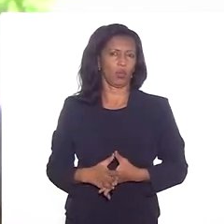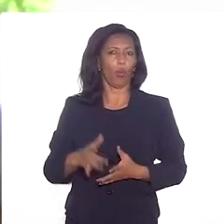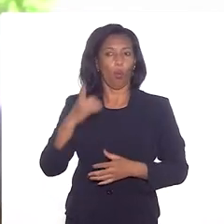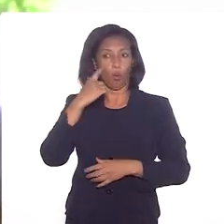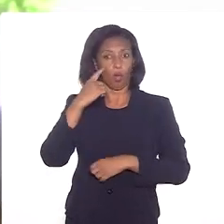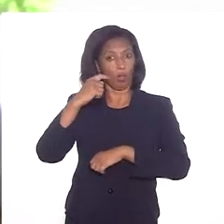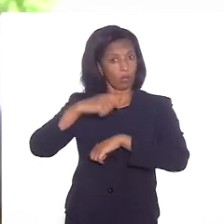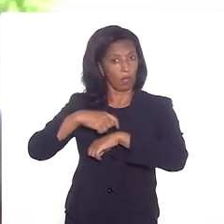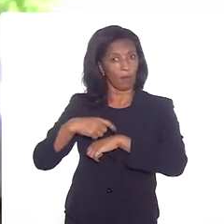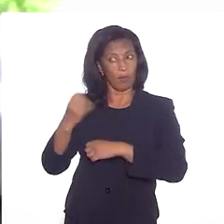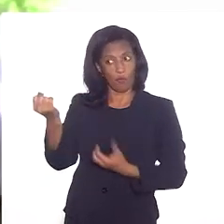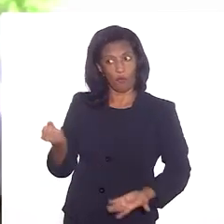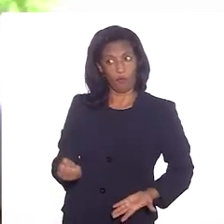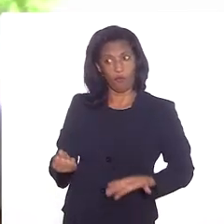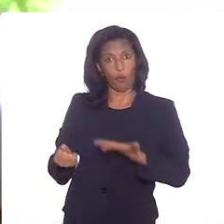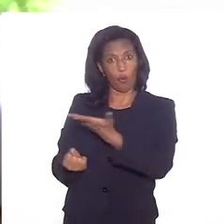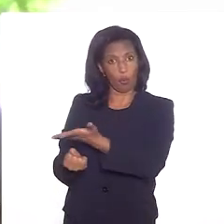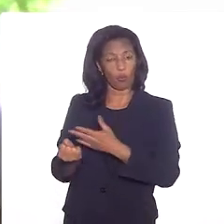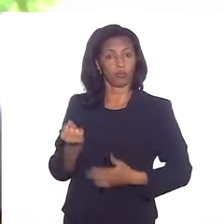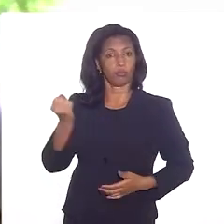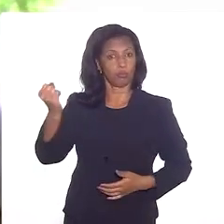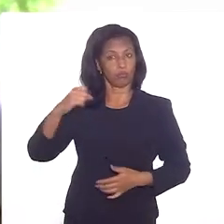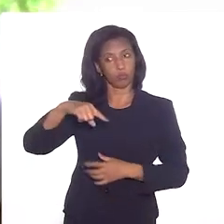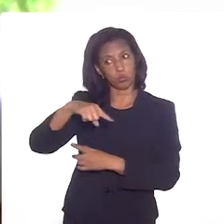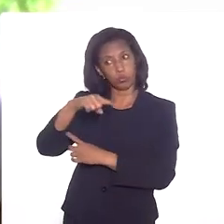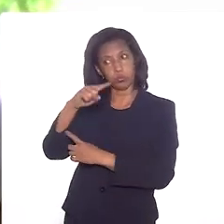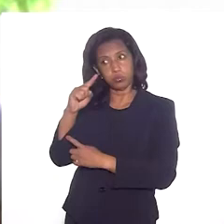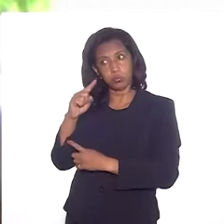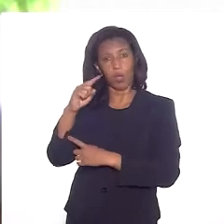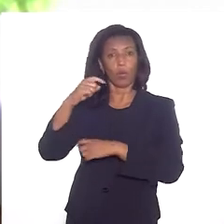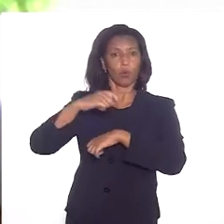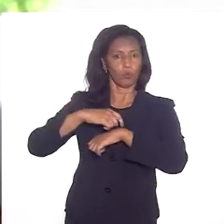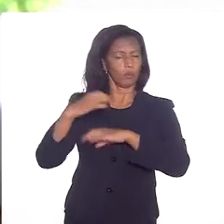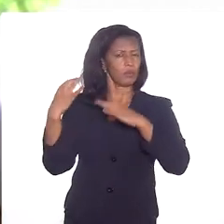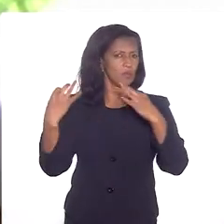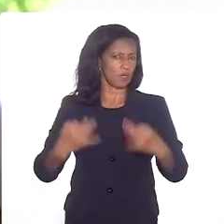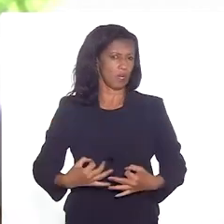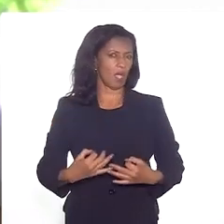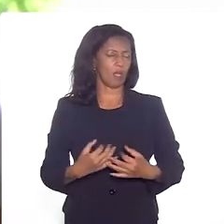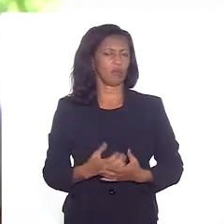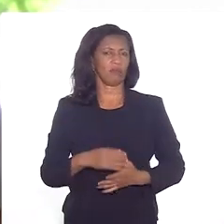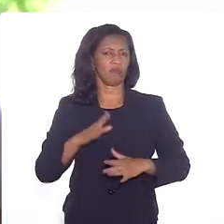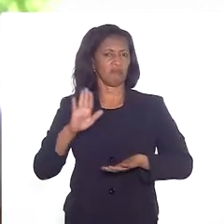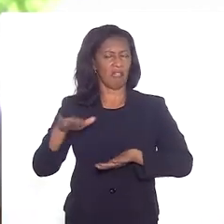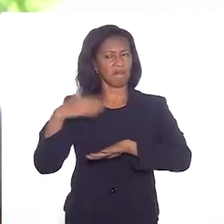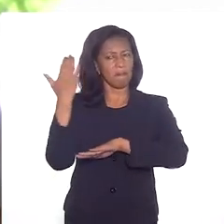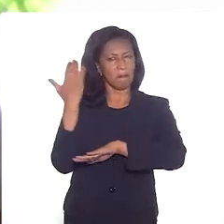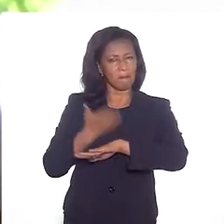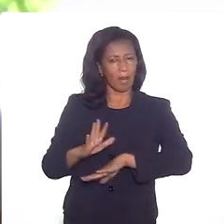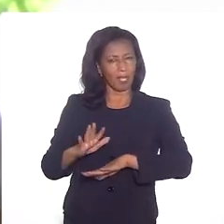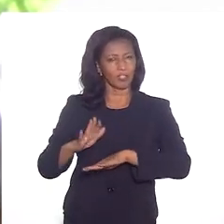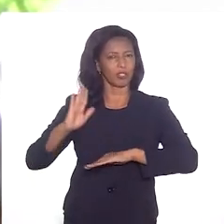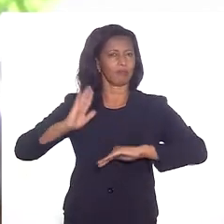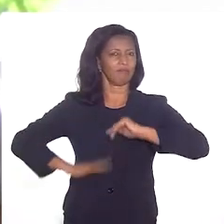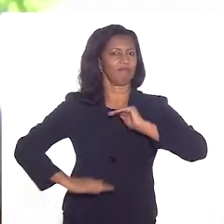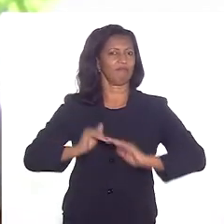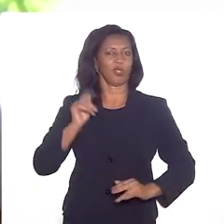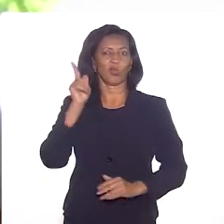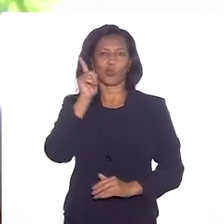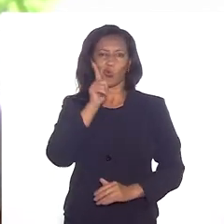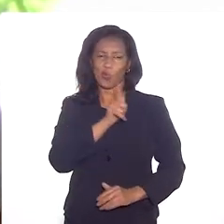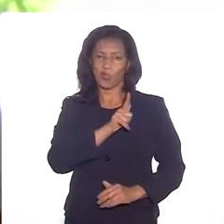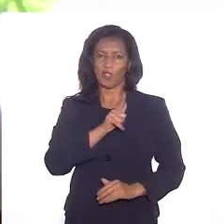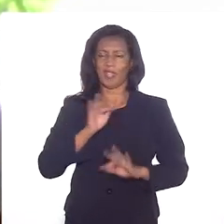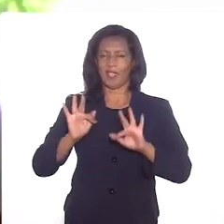seu forno. Também no início foi bem complicado para mim, mas com o tempo e com bastante prática, a